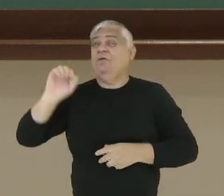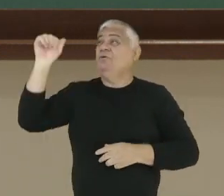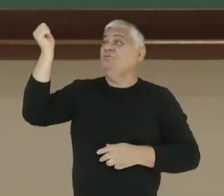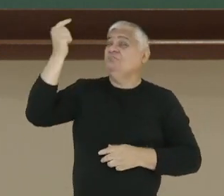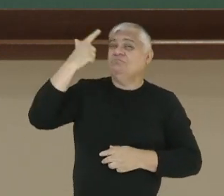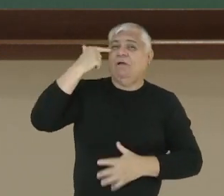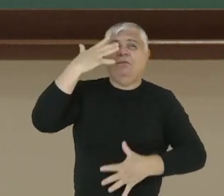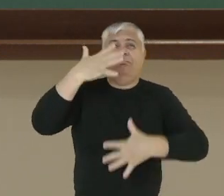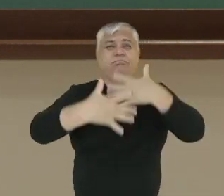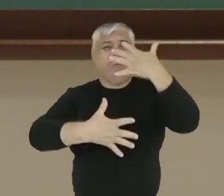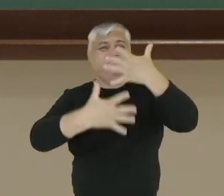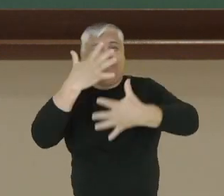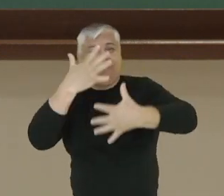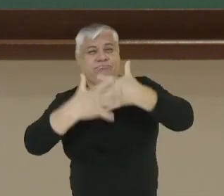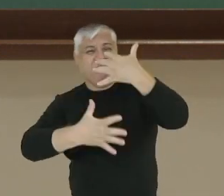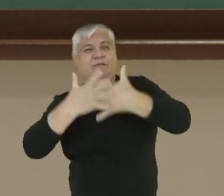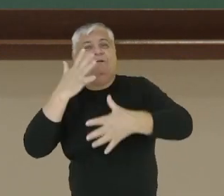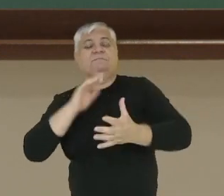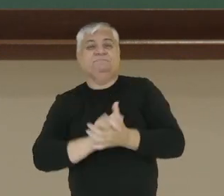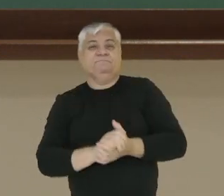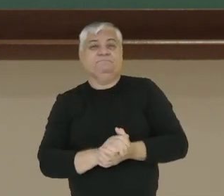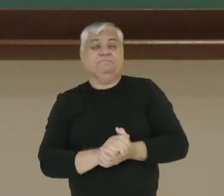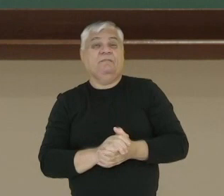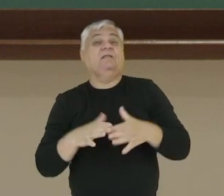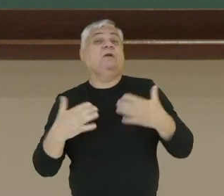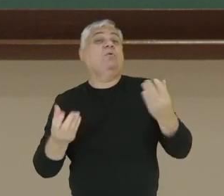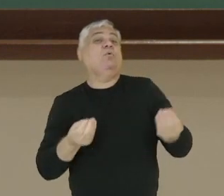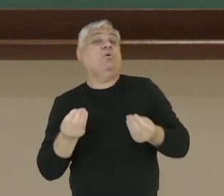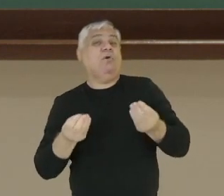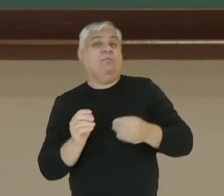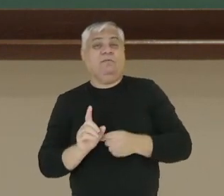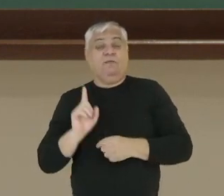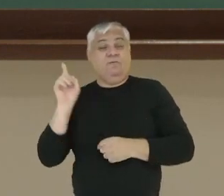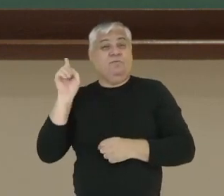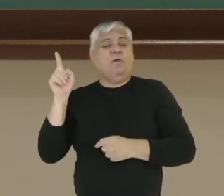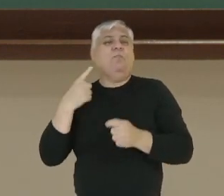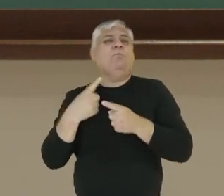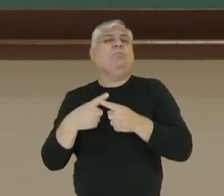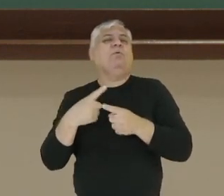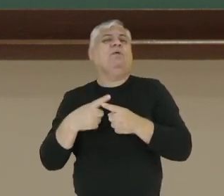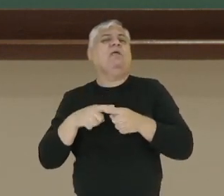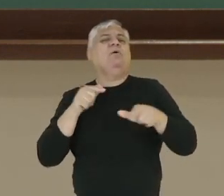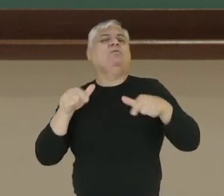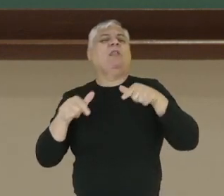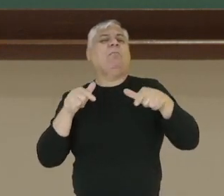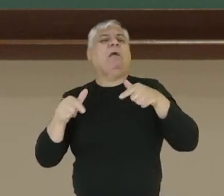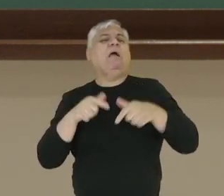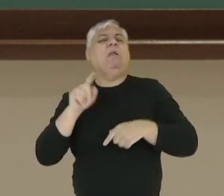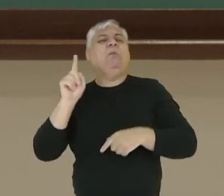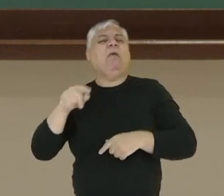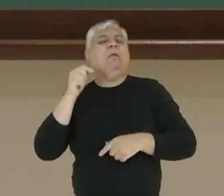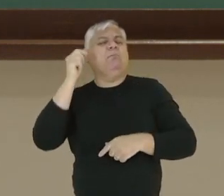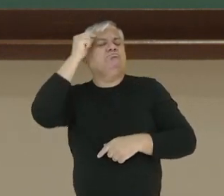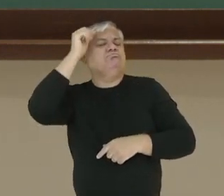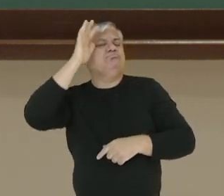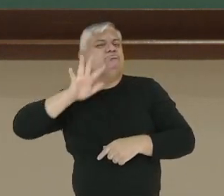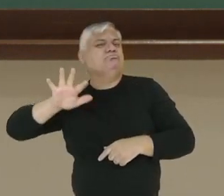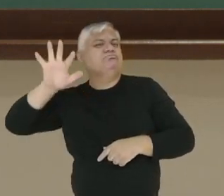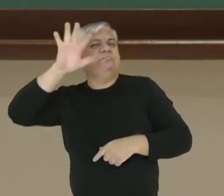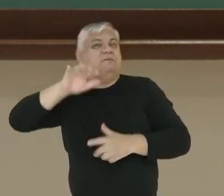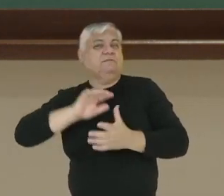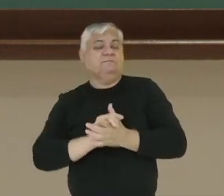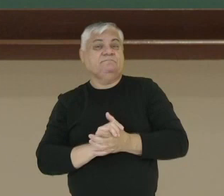sol, ele acaba se confundindo. Então, nesse caso aqui na charge, por que o emprego é uma miragem? Porque existe